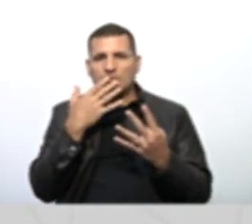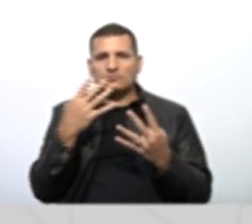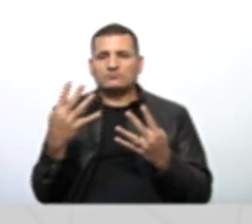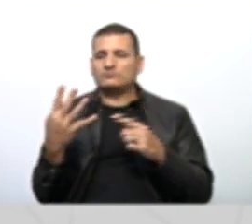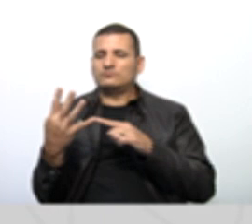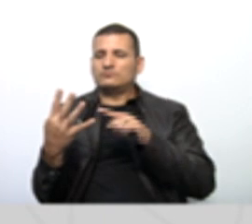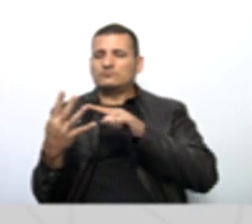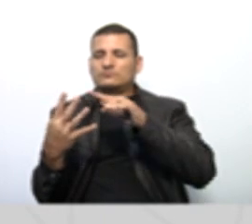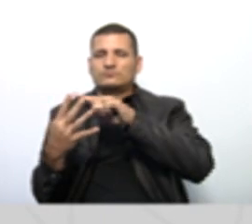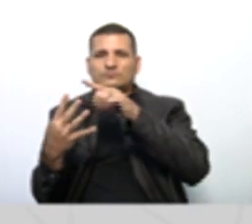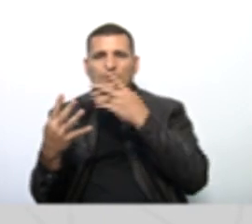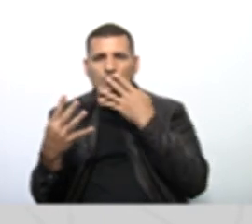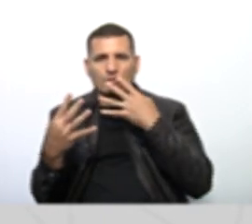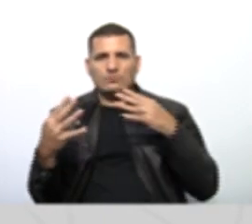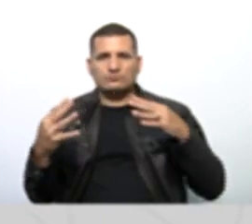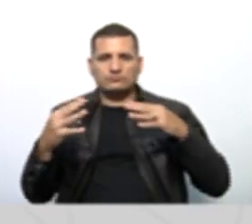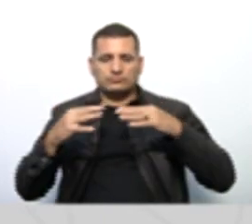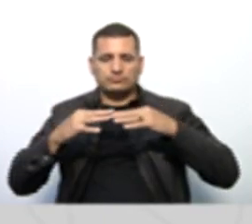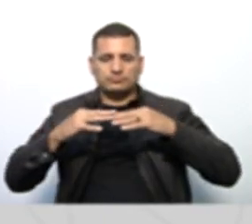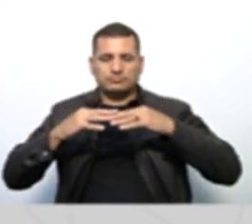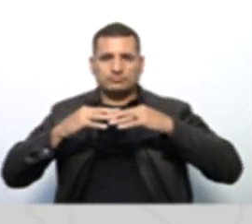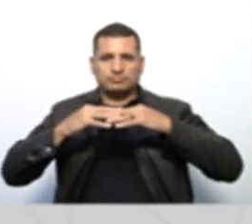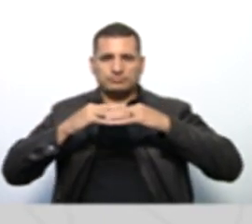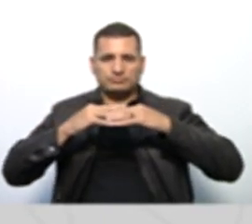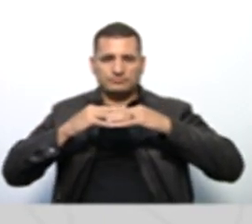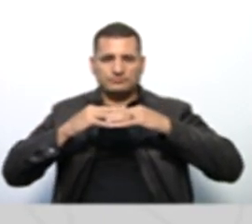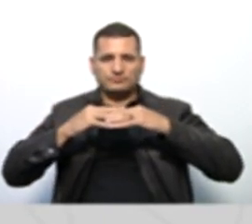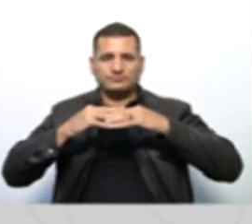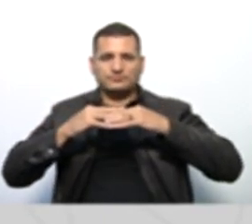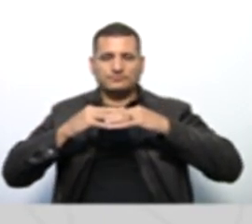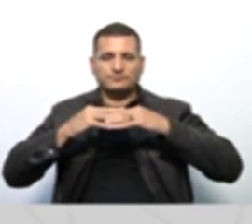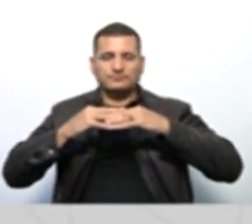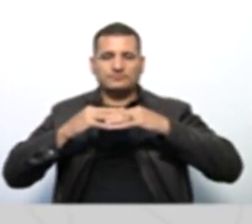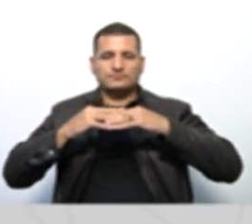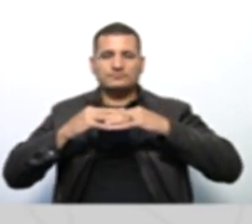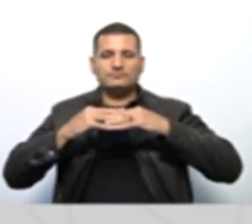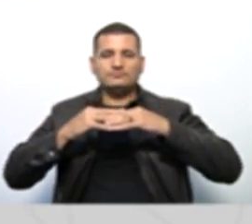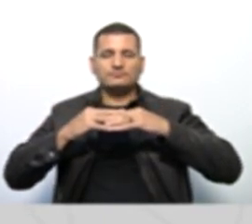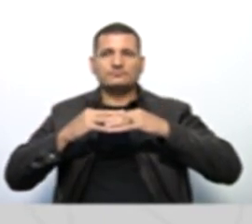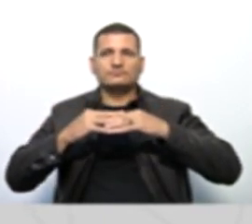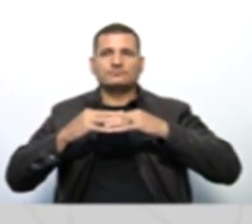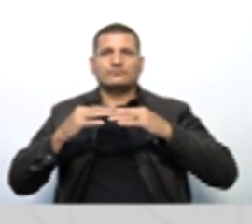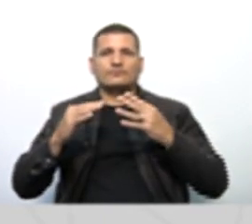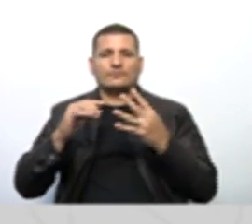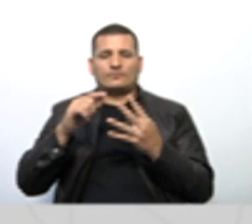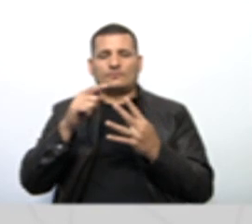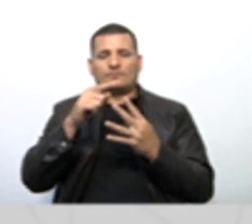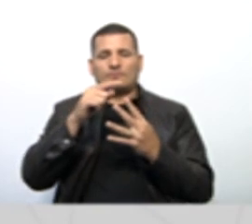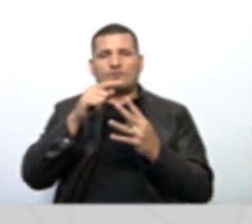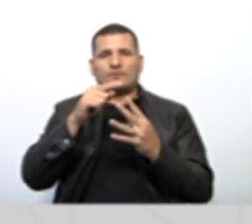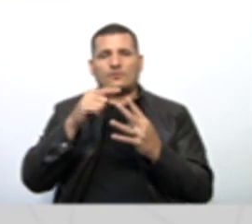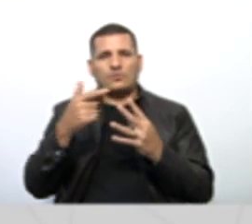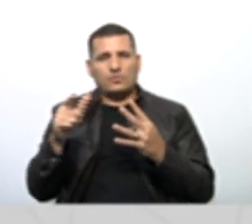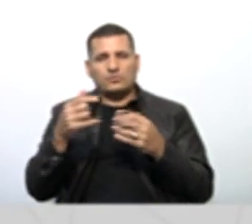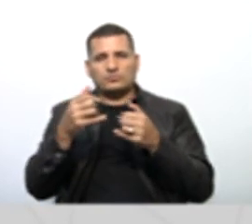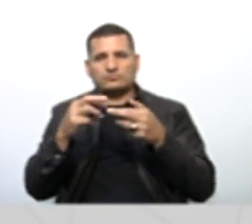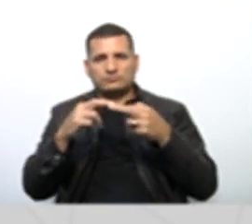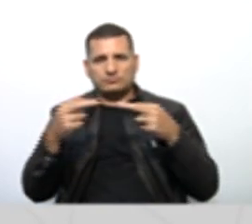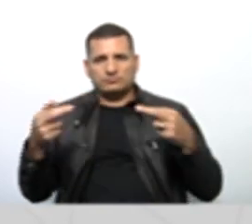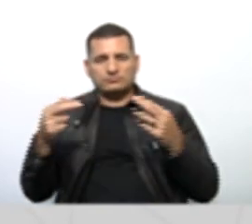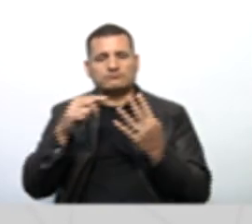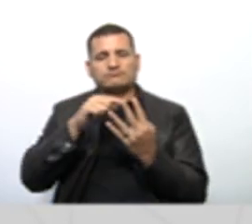e um cabo em que cada ponta é utilizado um padrão diferente como assim um